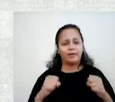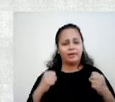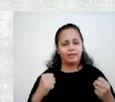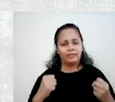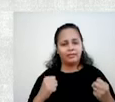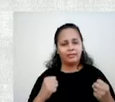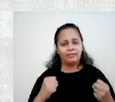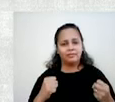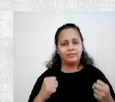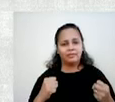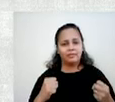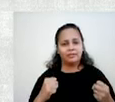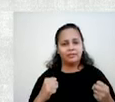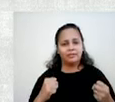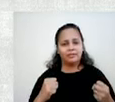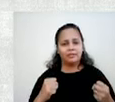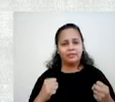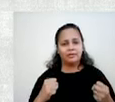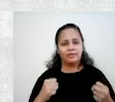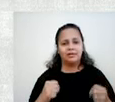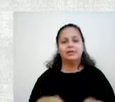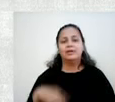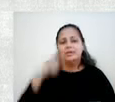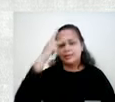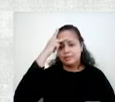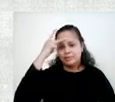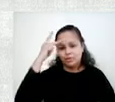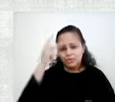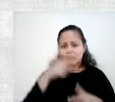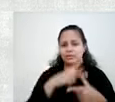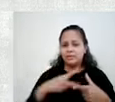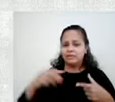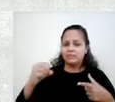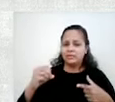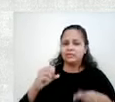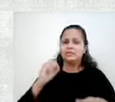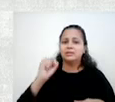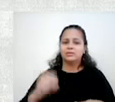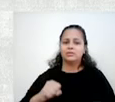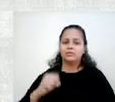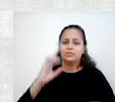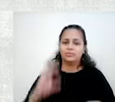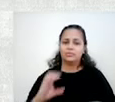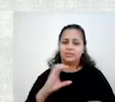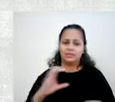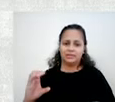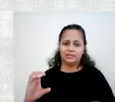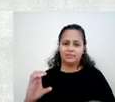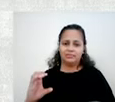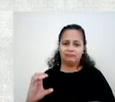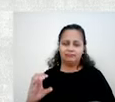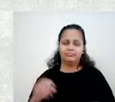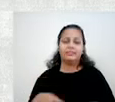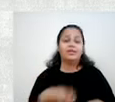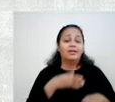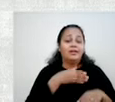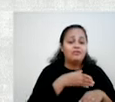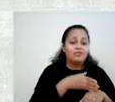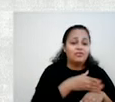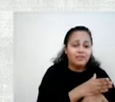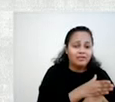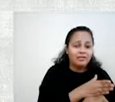né? E que os grandes vitoriosos são os cristãos. Do lado dos que foram invadidos